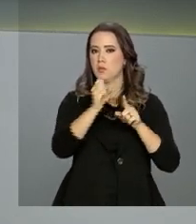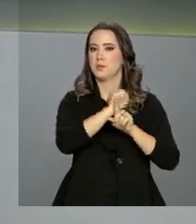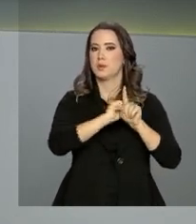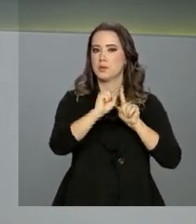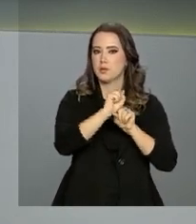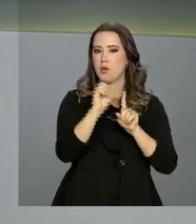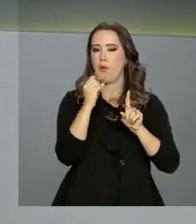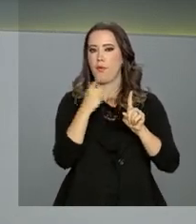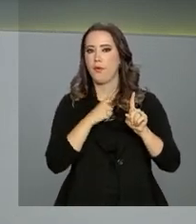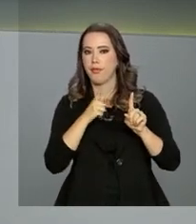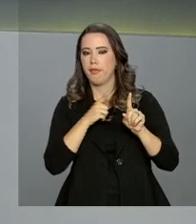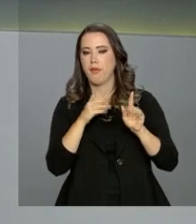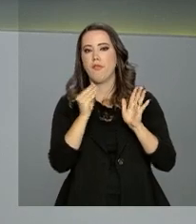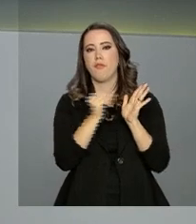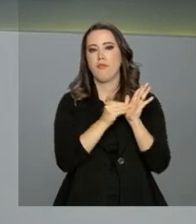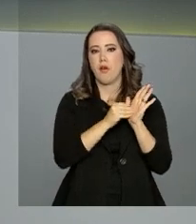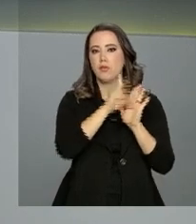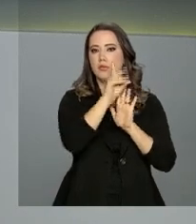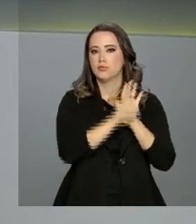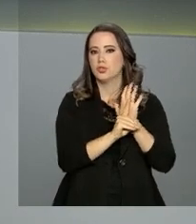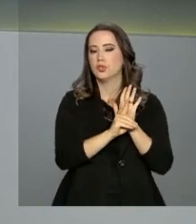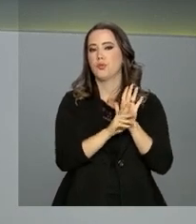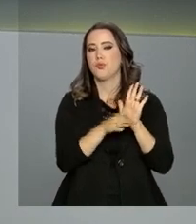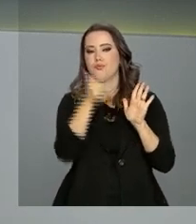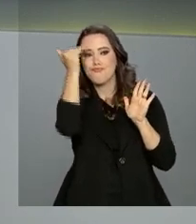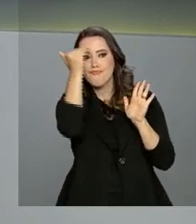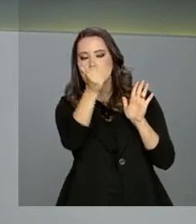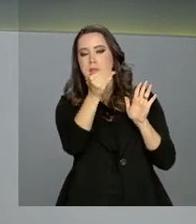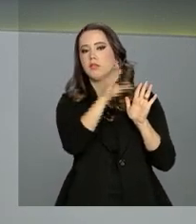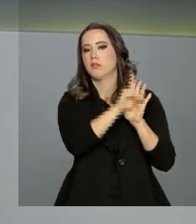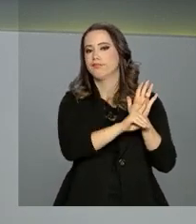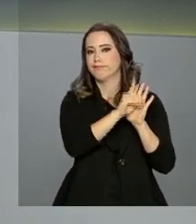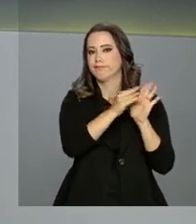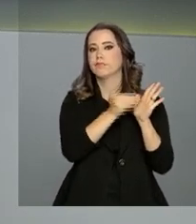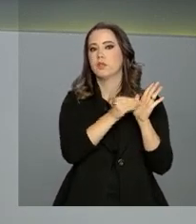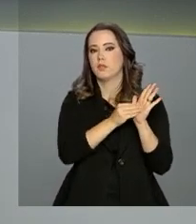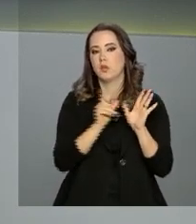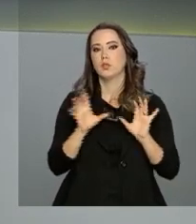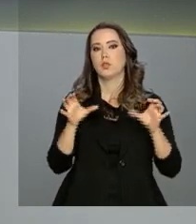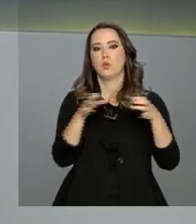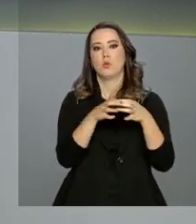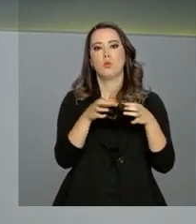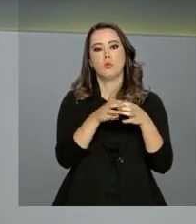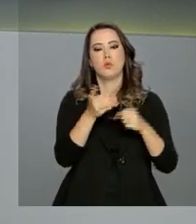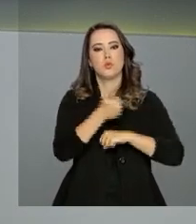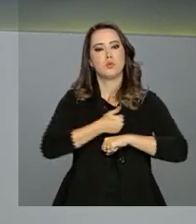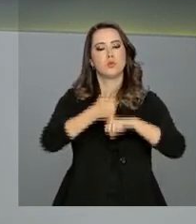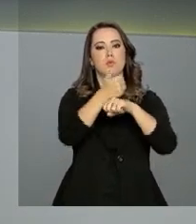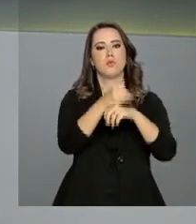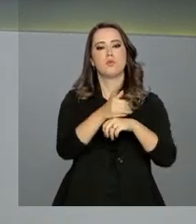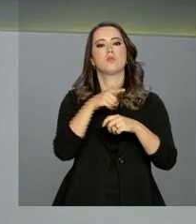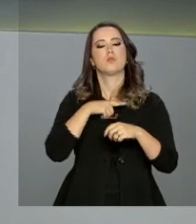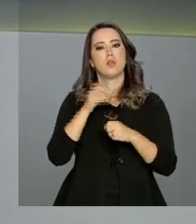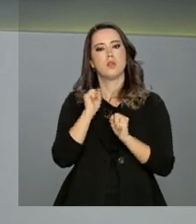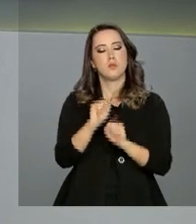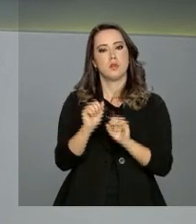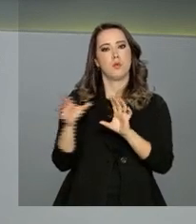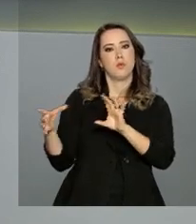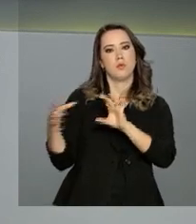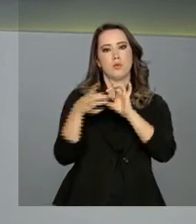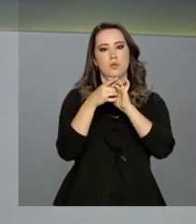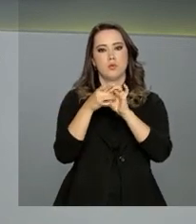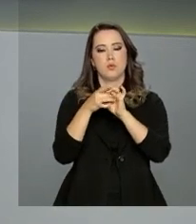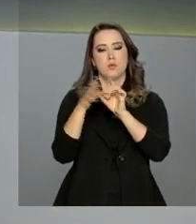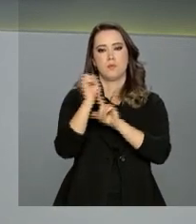ou que teve seus direitos violados os centros contam com equipes capacitadas para ajudar em caso de reconstrução do